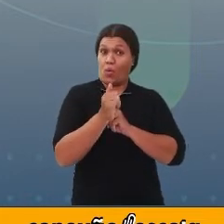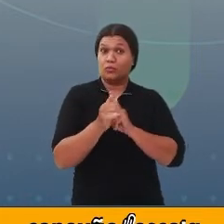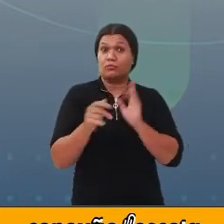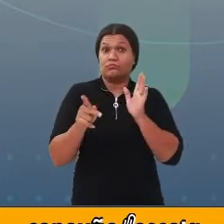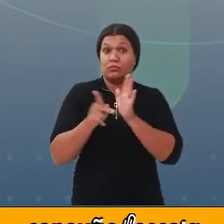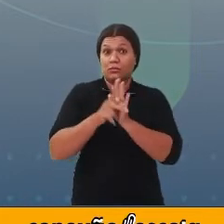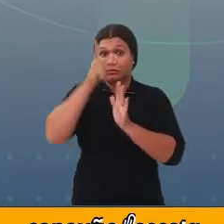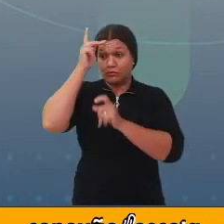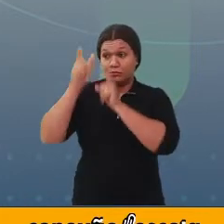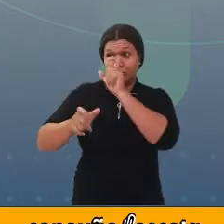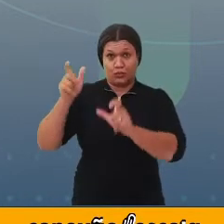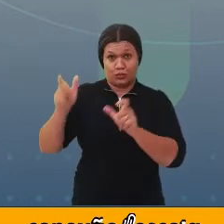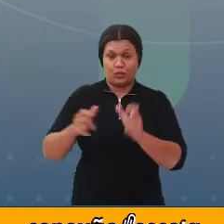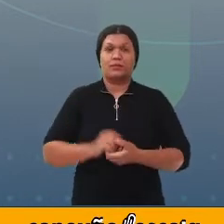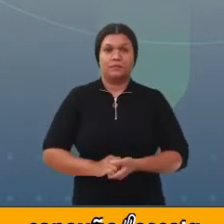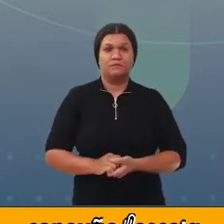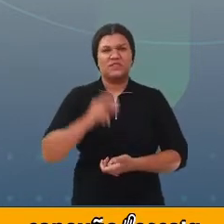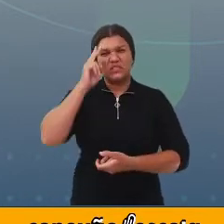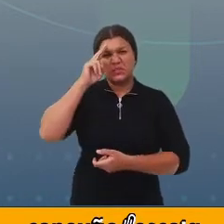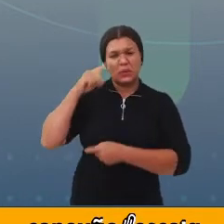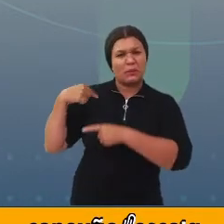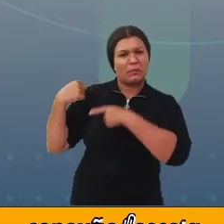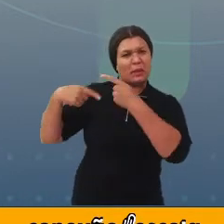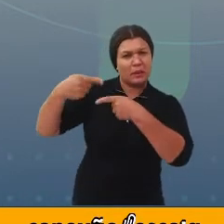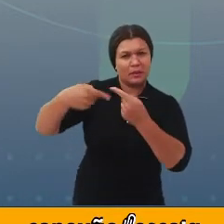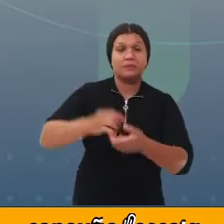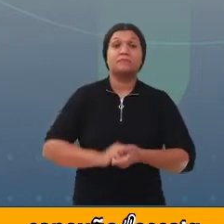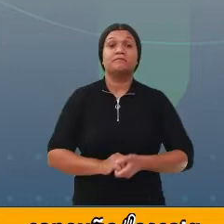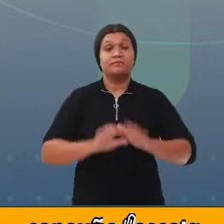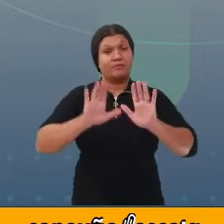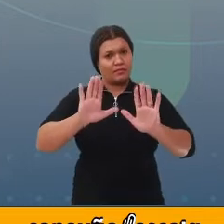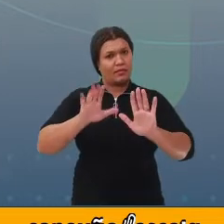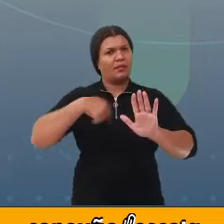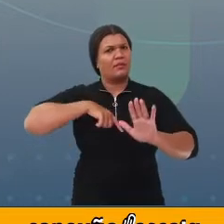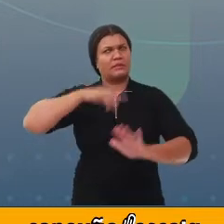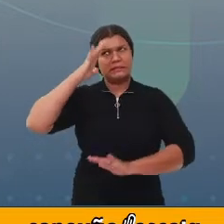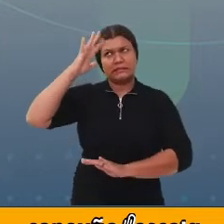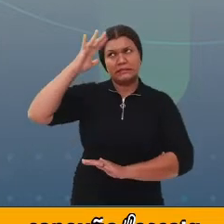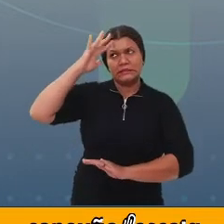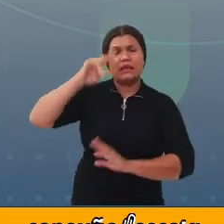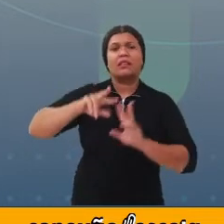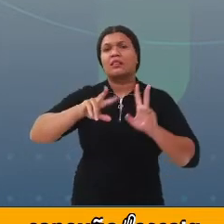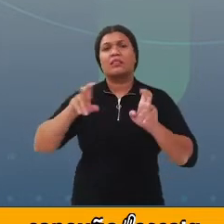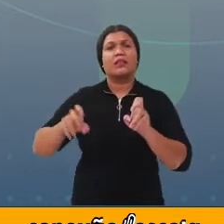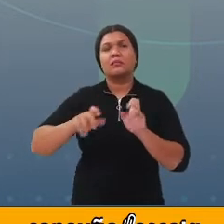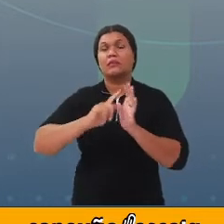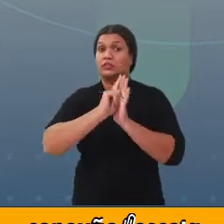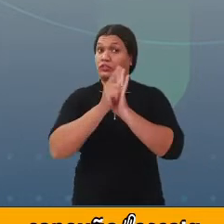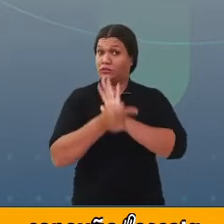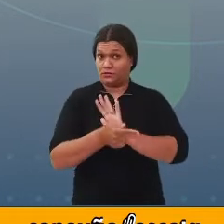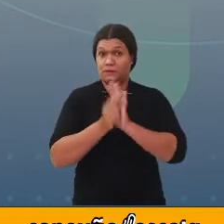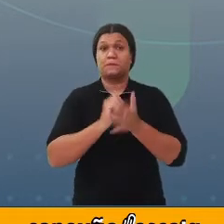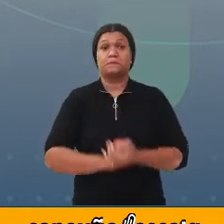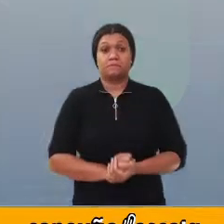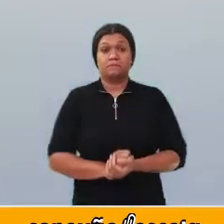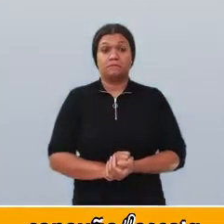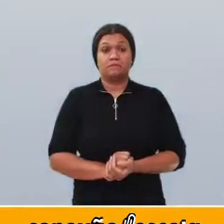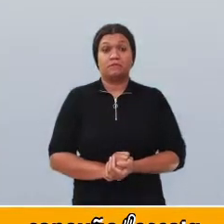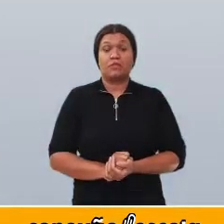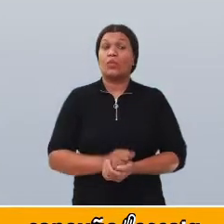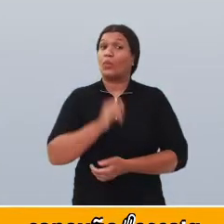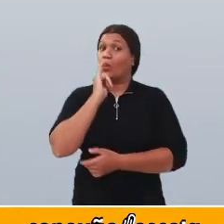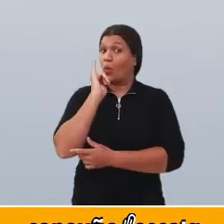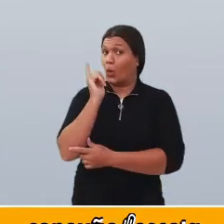Popular. Vamos então pensar um pouquinho a respeito desse gênero, o conto. Vamos ler aí na